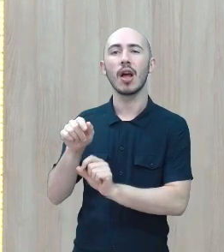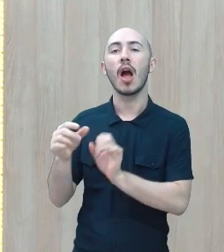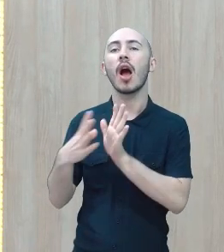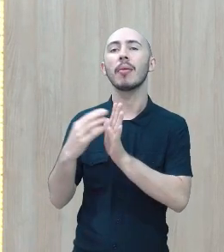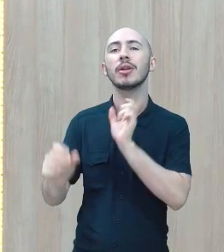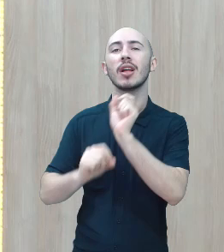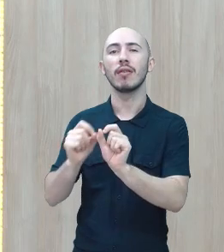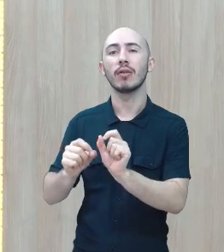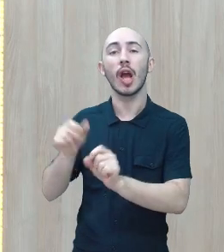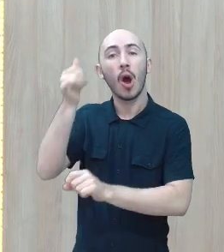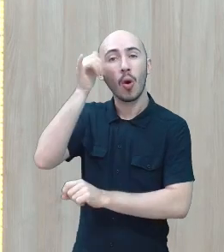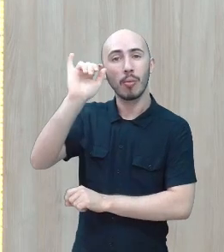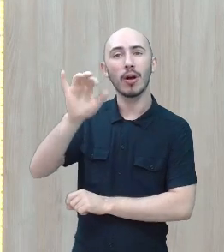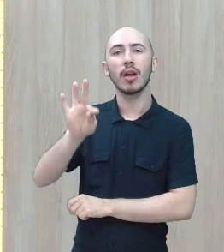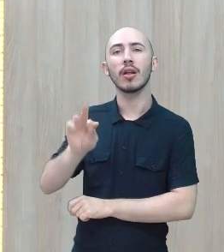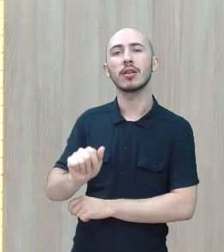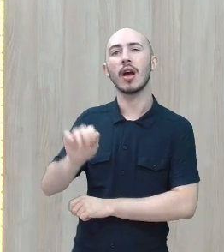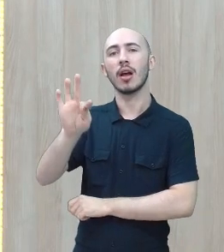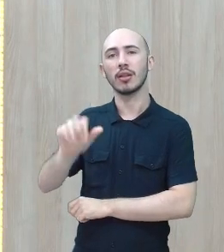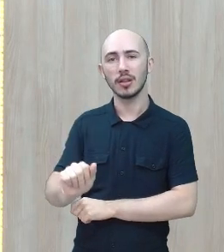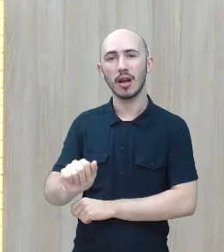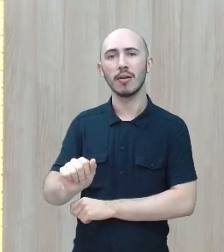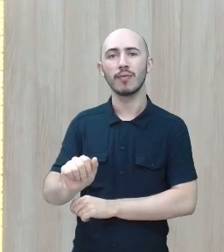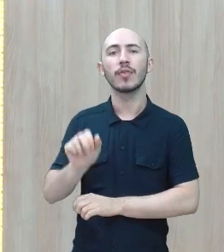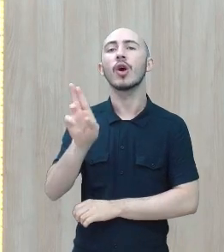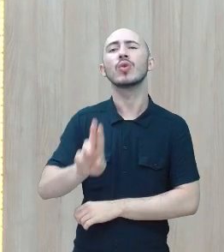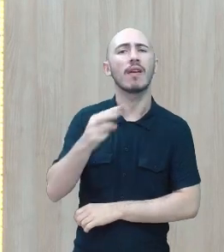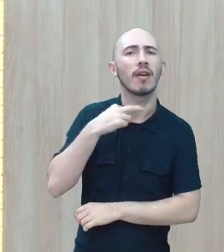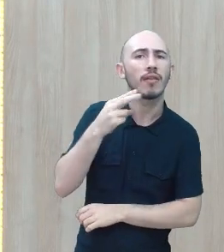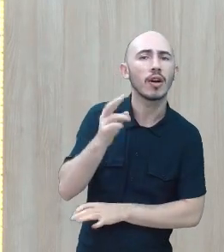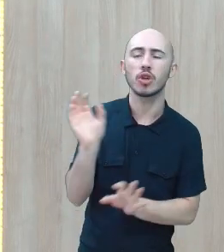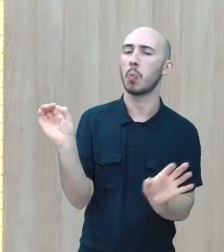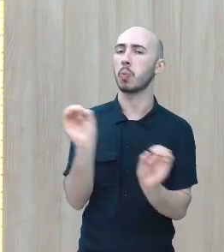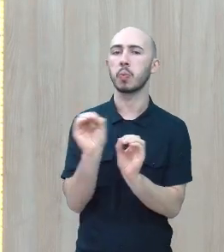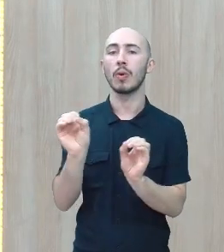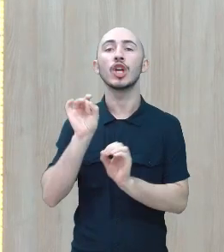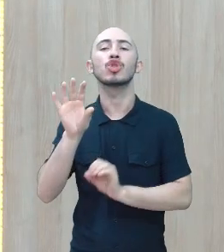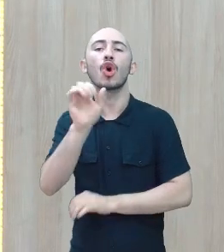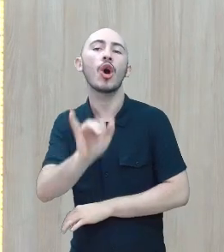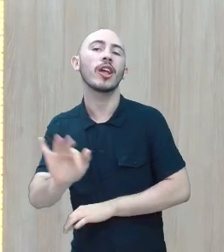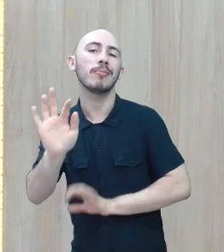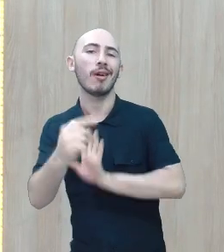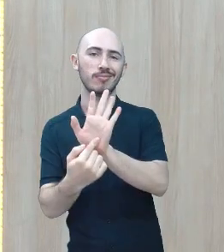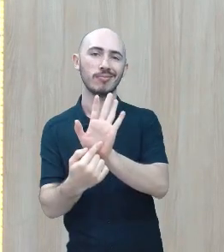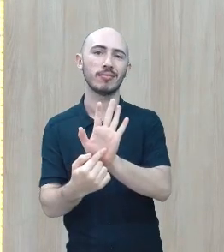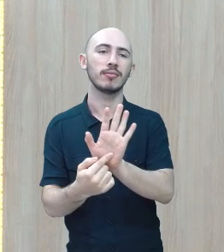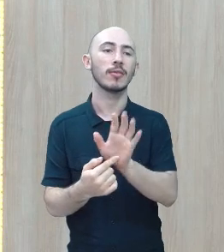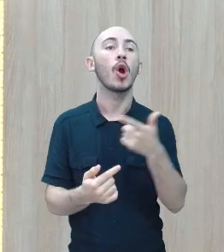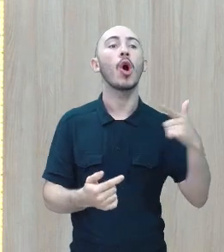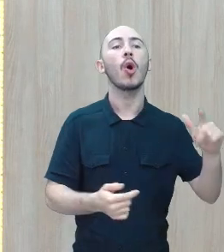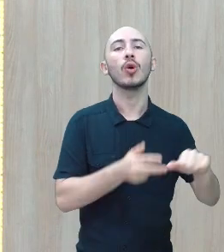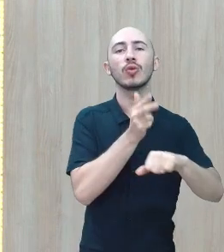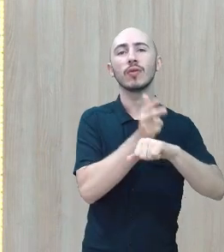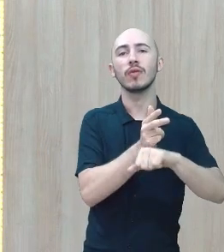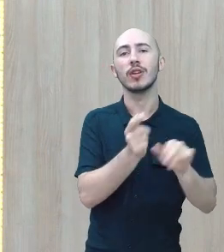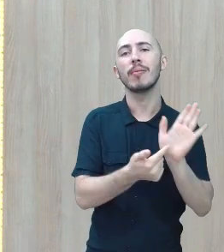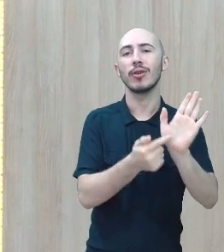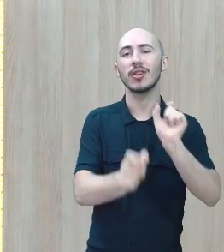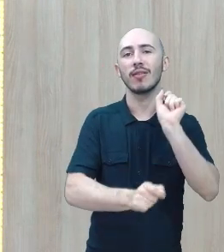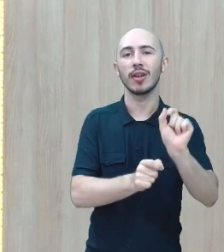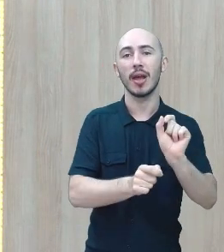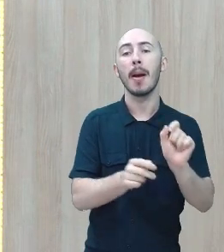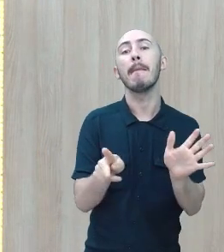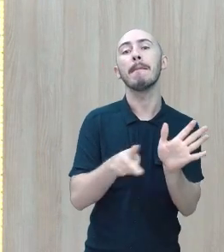utilizava a voz dele para explicar o que ele estava fazendo, ele usava apenas as imagens. Contudo, em outro vídeo da Prefeitura do Recife, eu trouxe, e